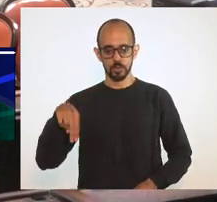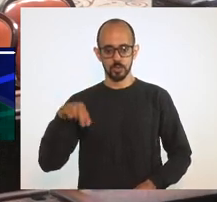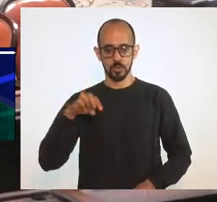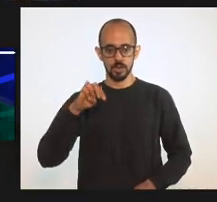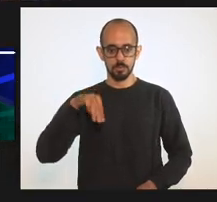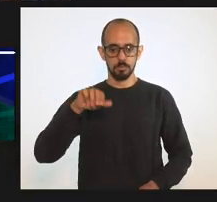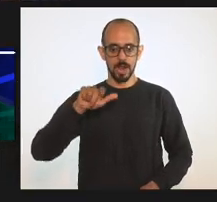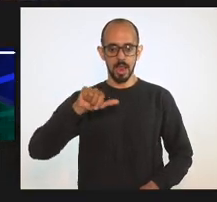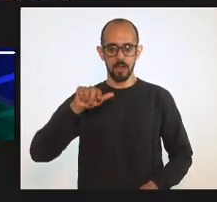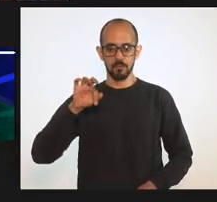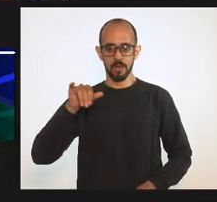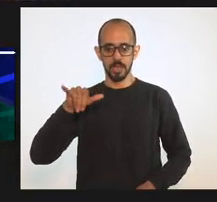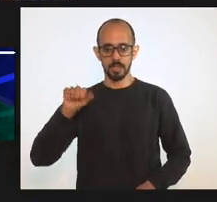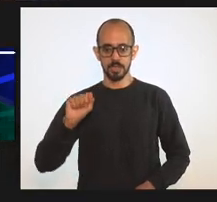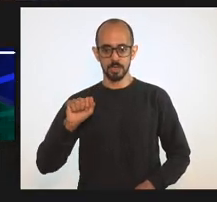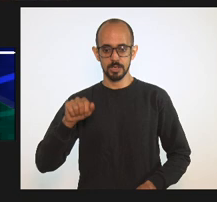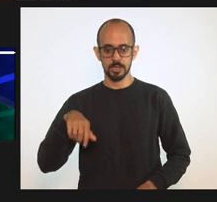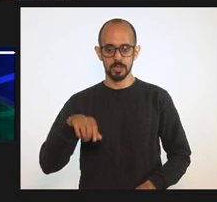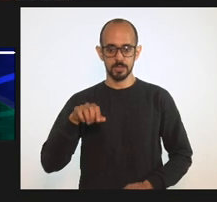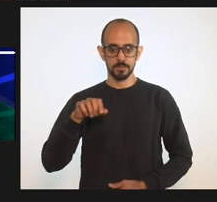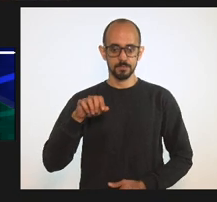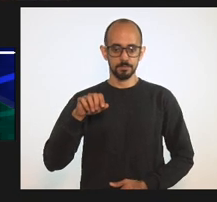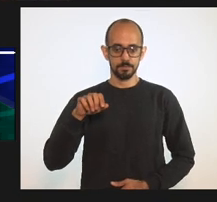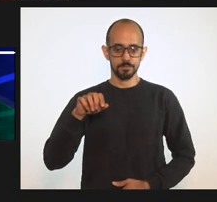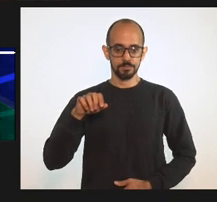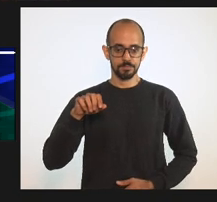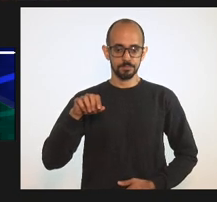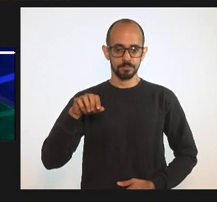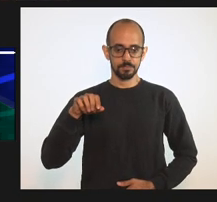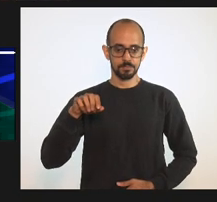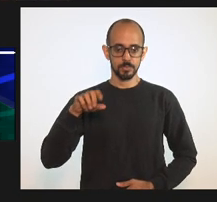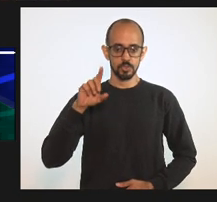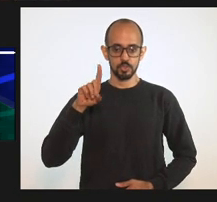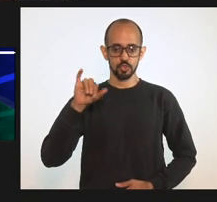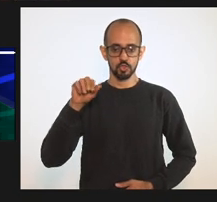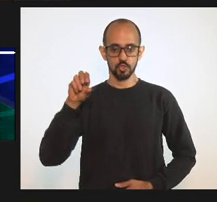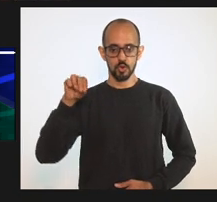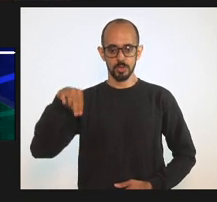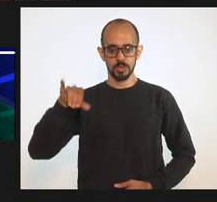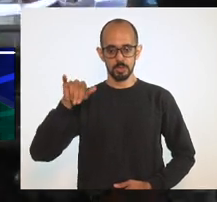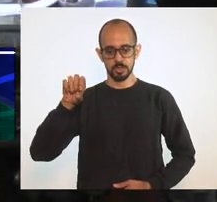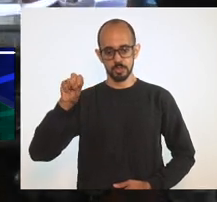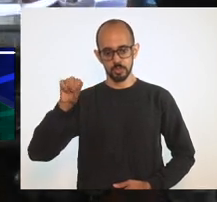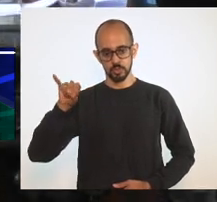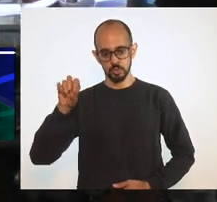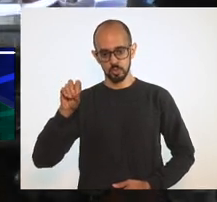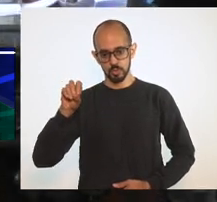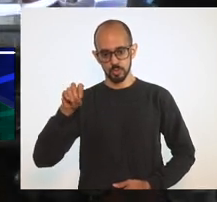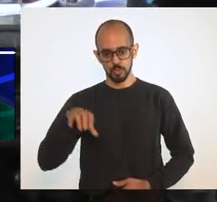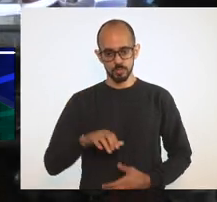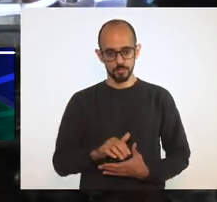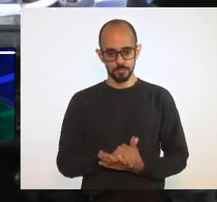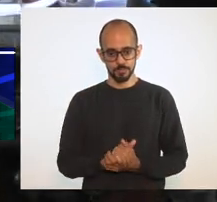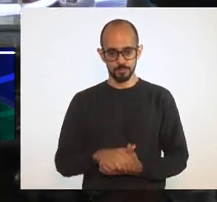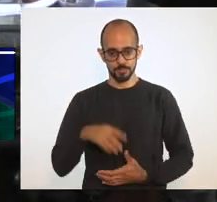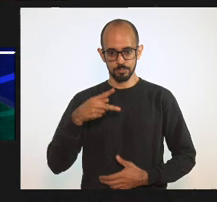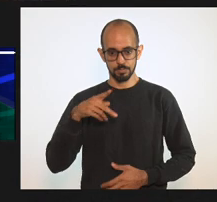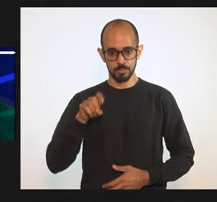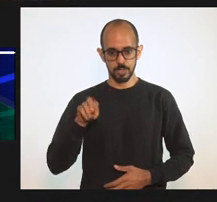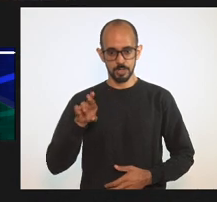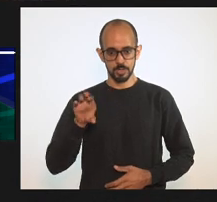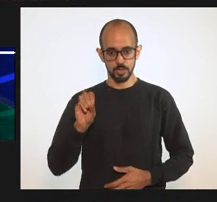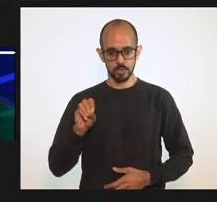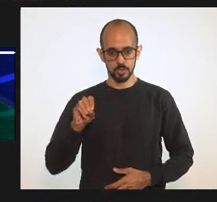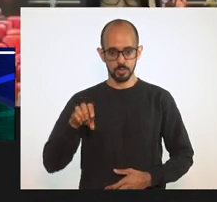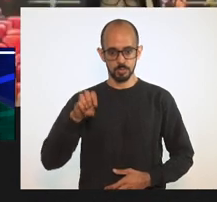Malafaia, Célia, Eurico, Max Lemos, Dionísio, Felipe, Pedro, Max,